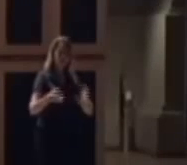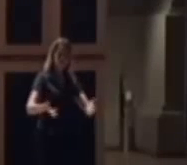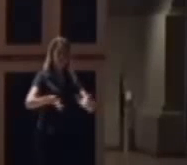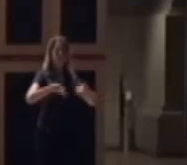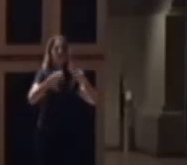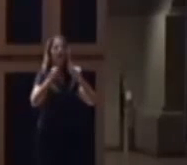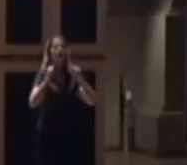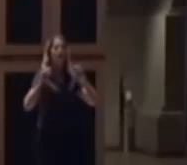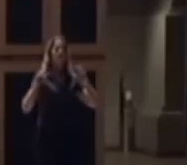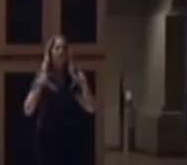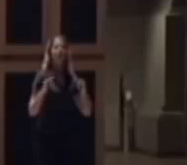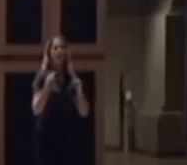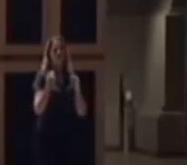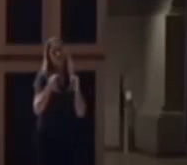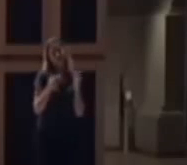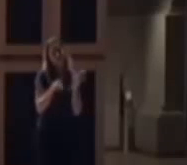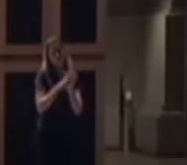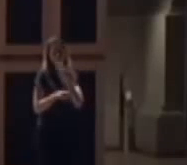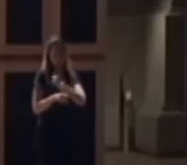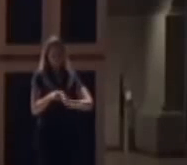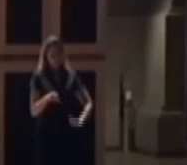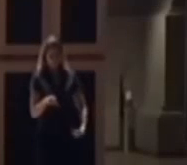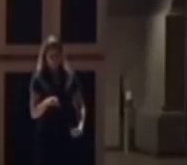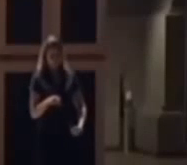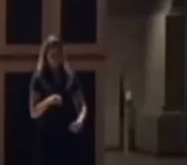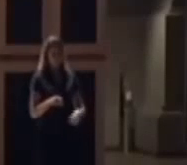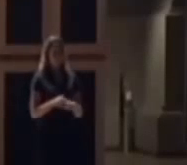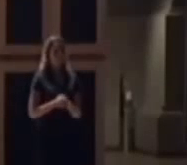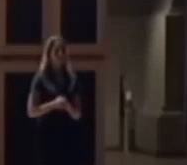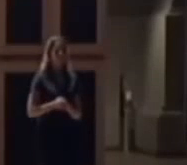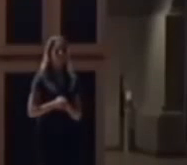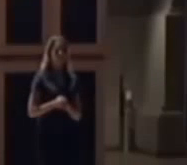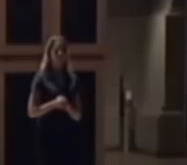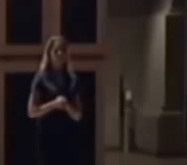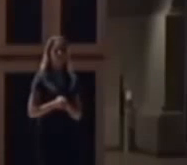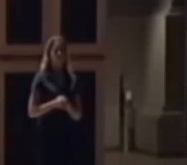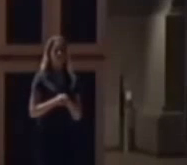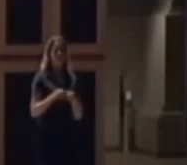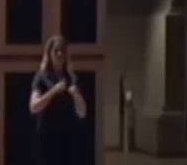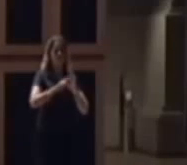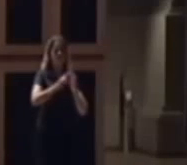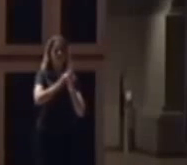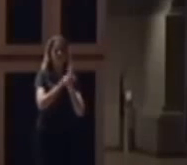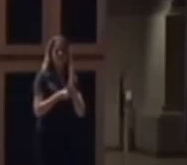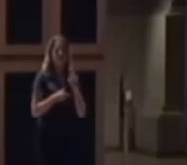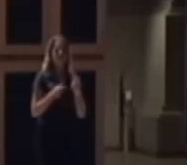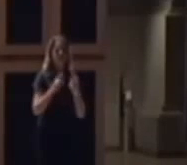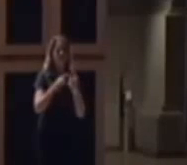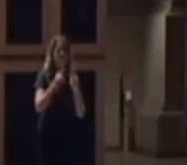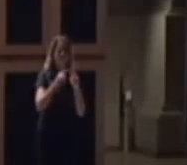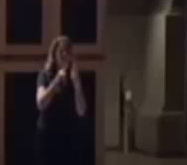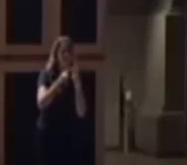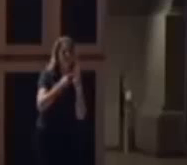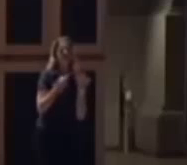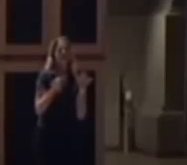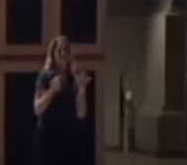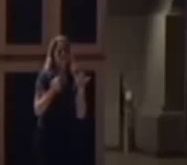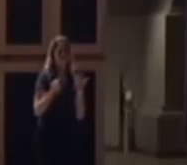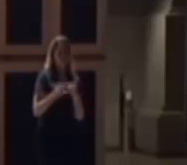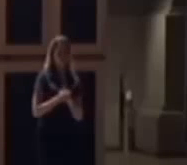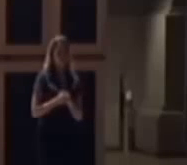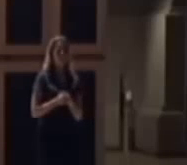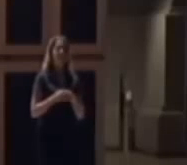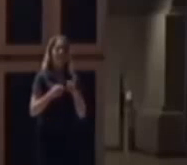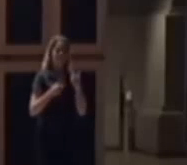critérios do recurso público, né? Legalidade, impessoalidade, moralidade, publicidade, eficiência, razoabilidade. Mas, mais